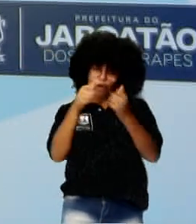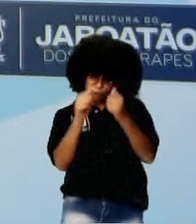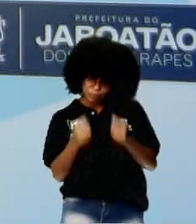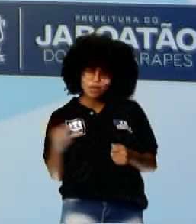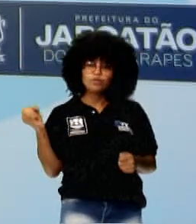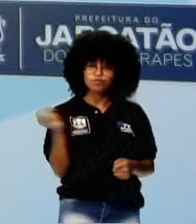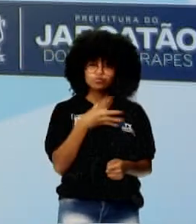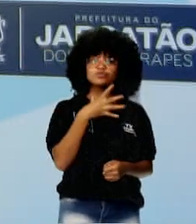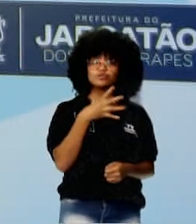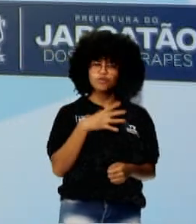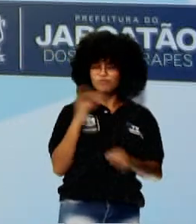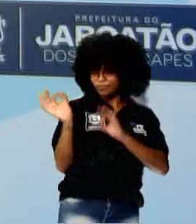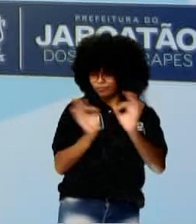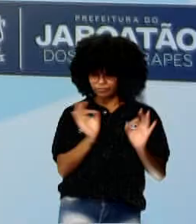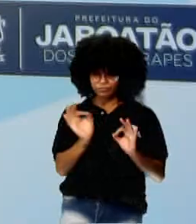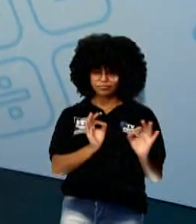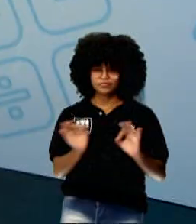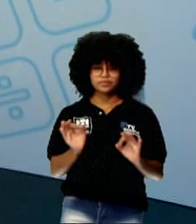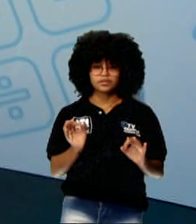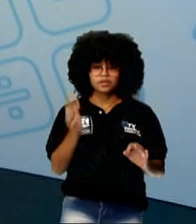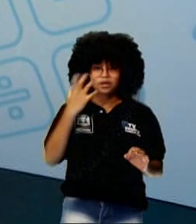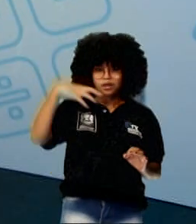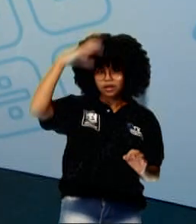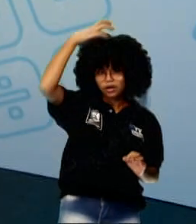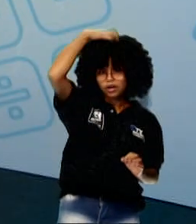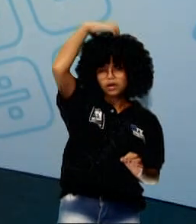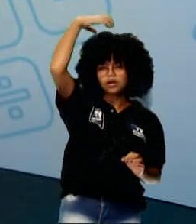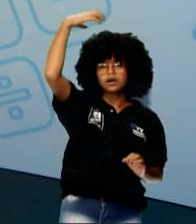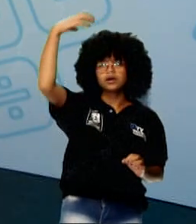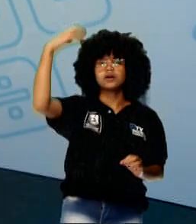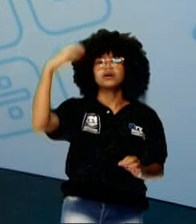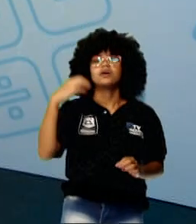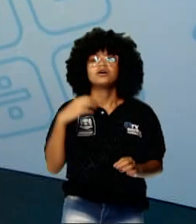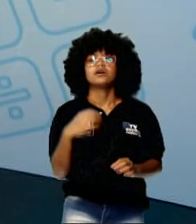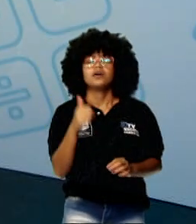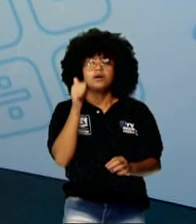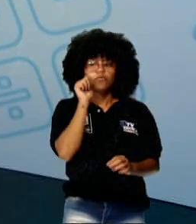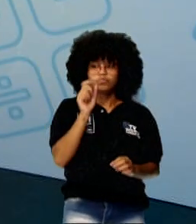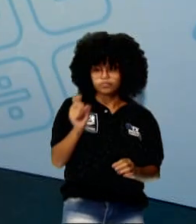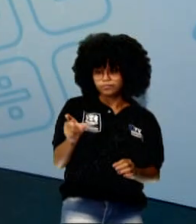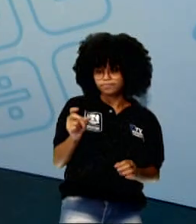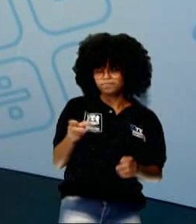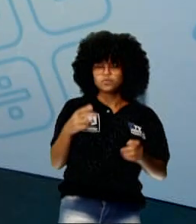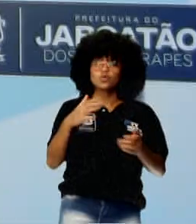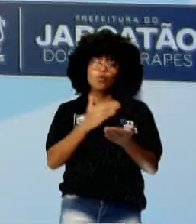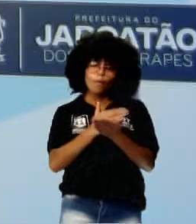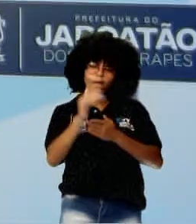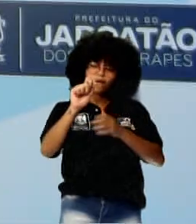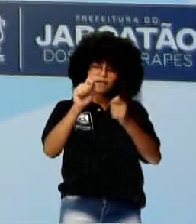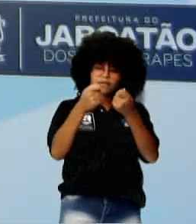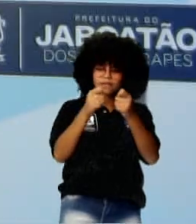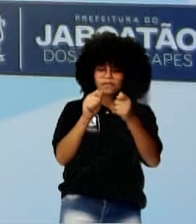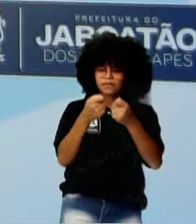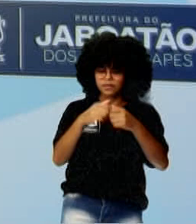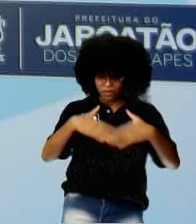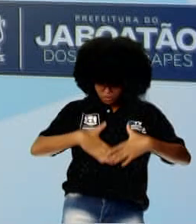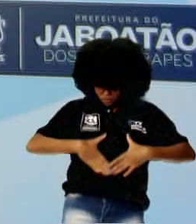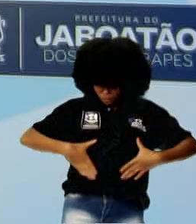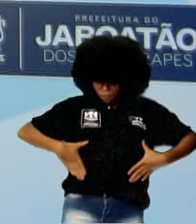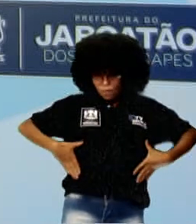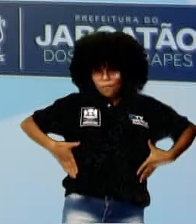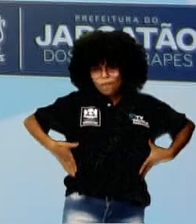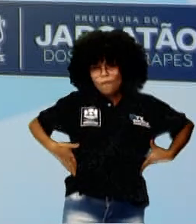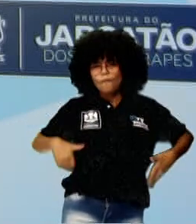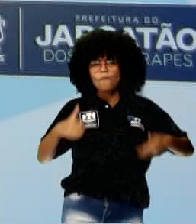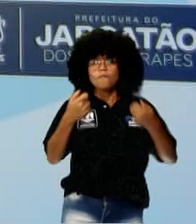né? Para se arrumar. E a rainha, a comerciante, foi trançando o cordão nas costas dela e